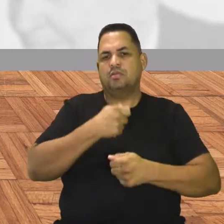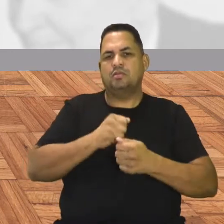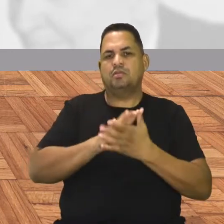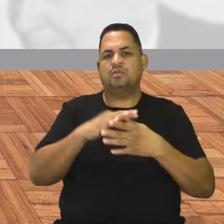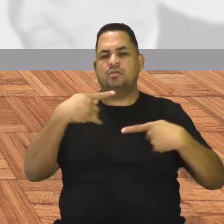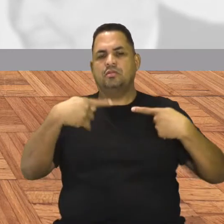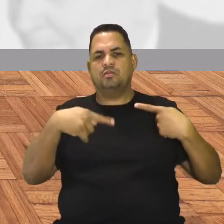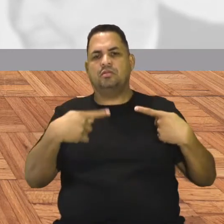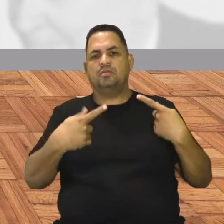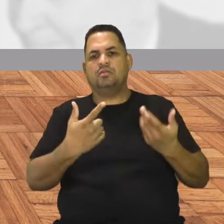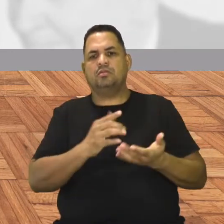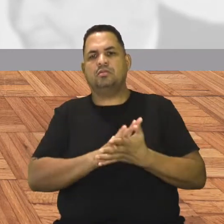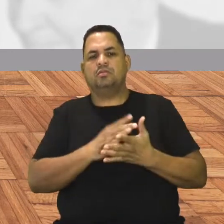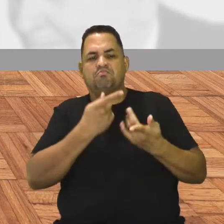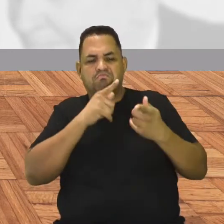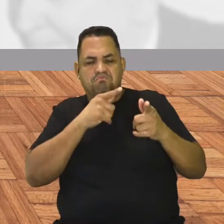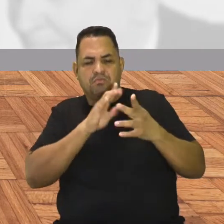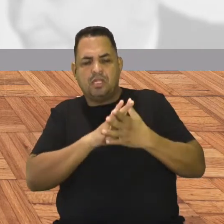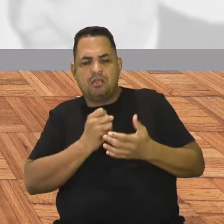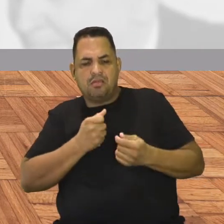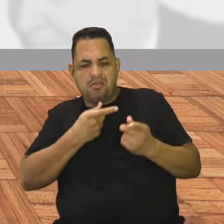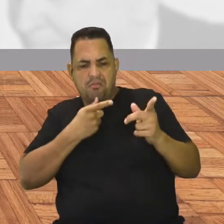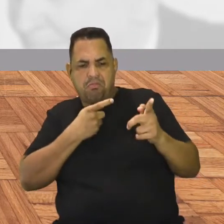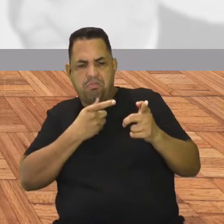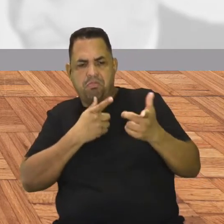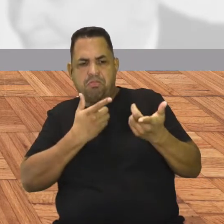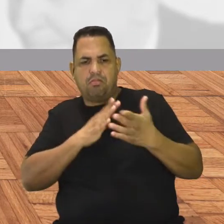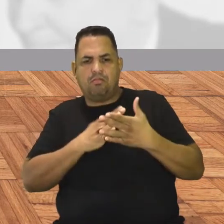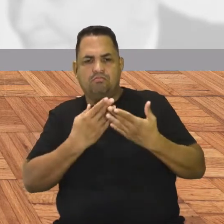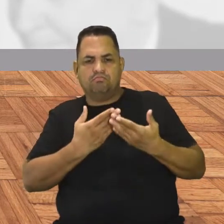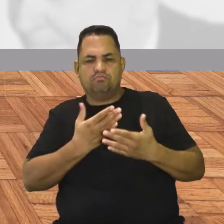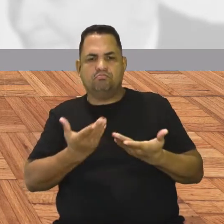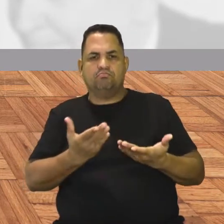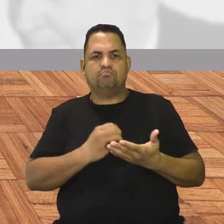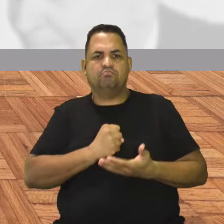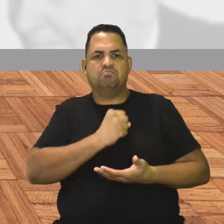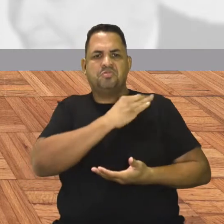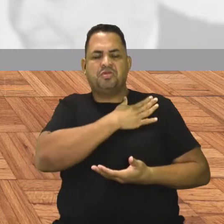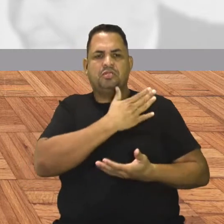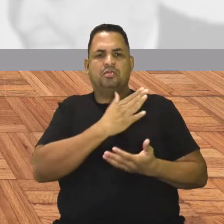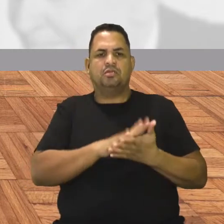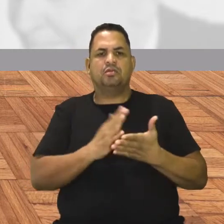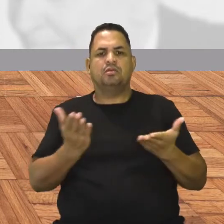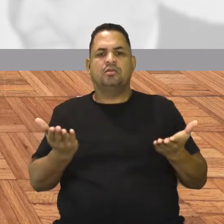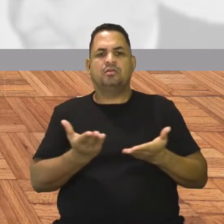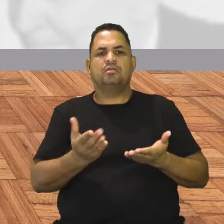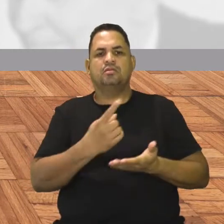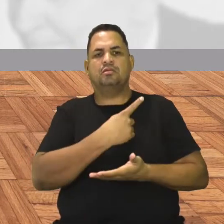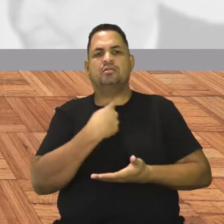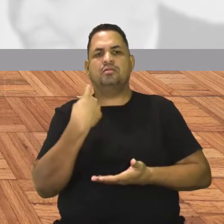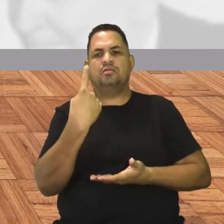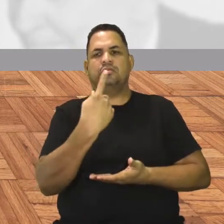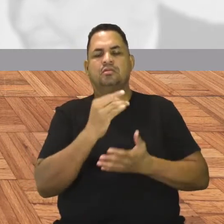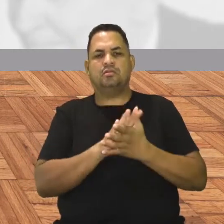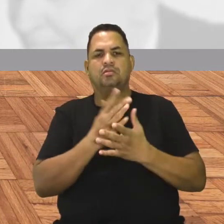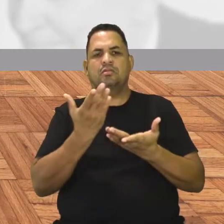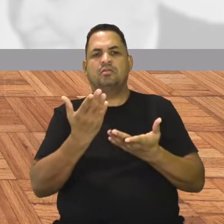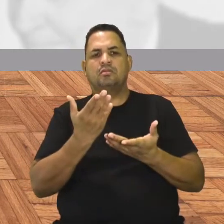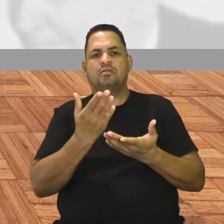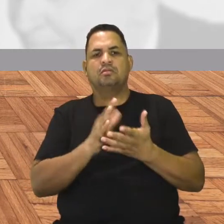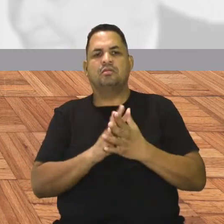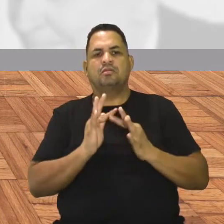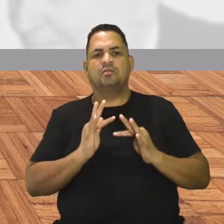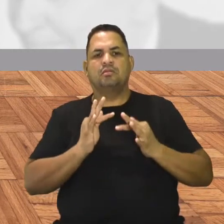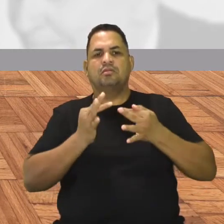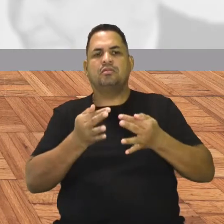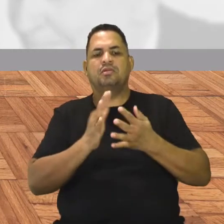ameaça política, uma ameaça armamentista, um para com o outro. E agora nós estamos nos deparando com o